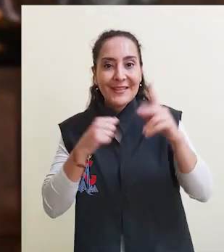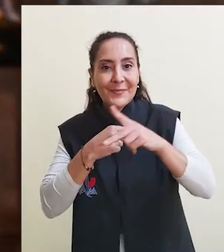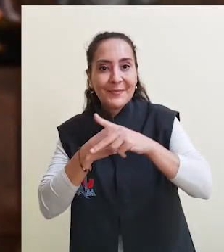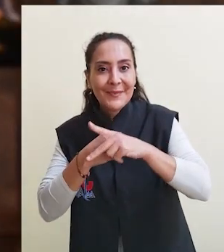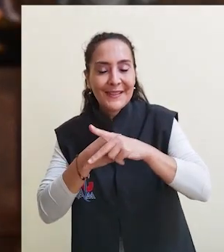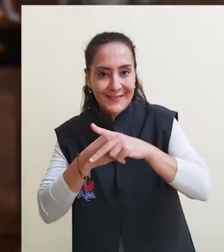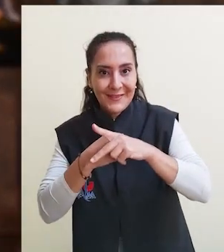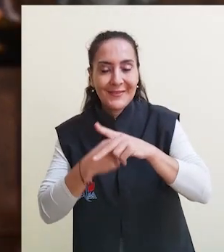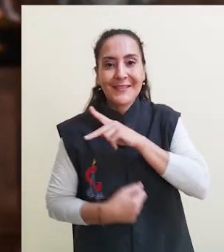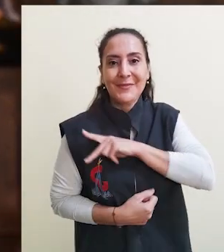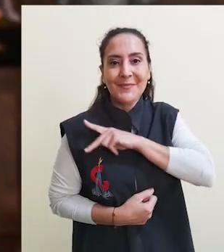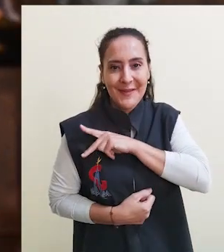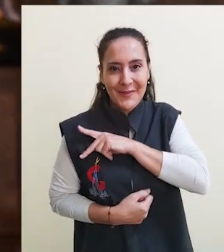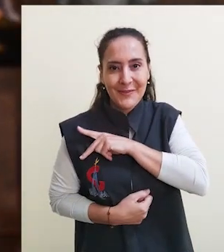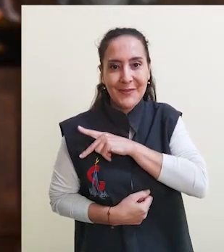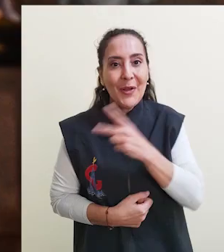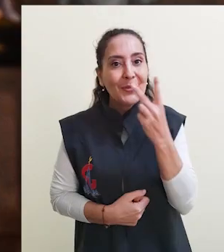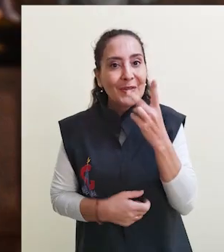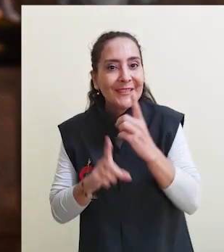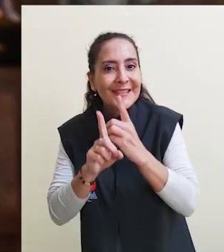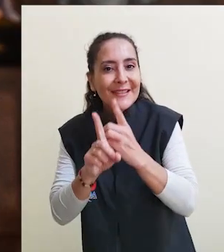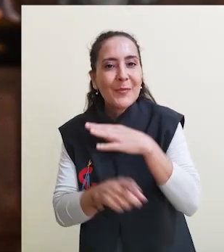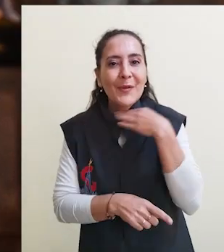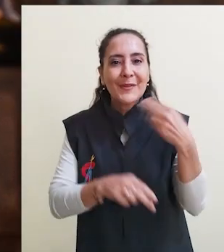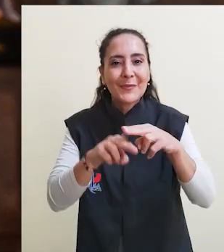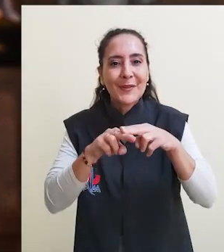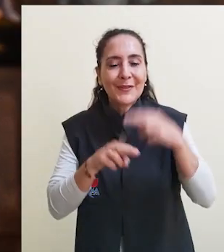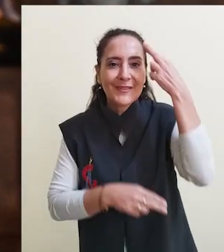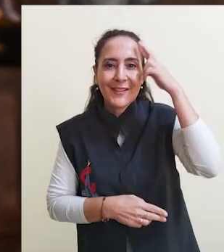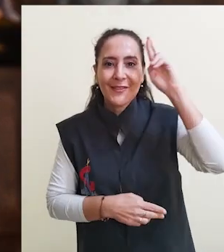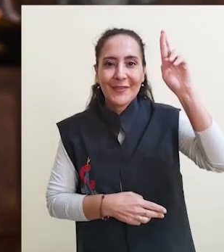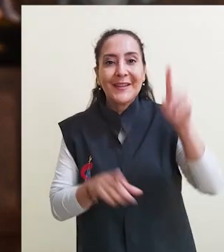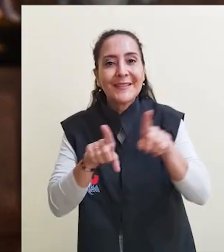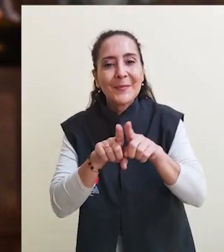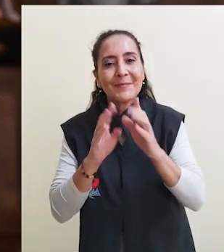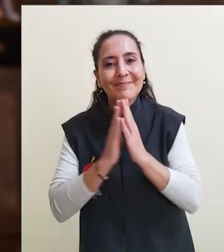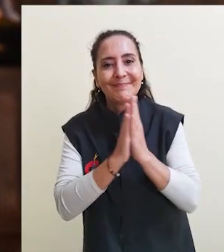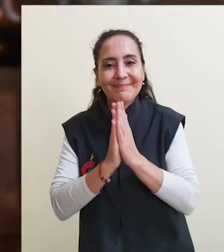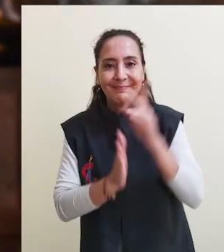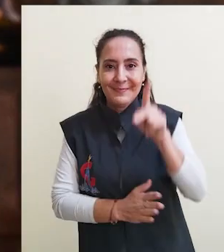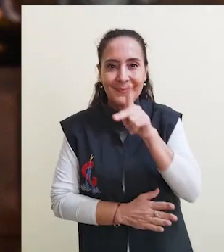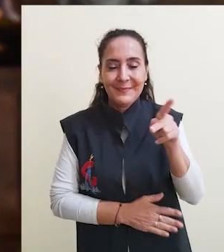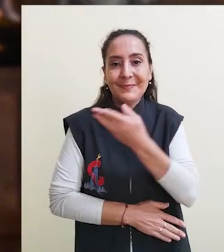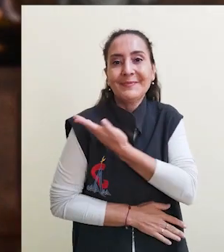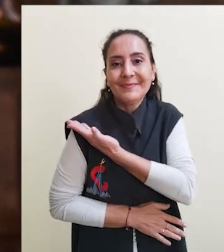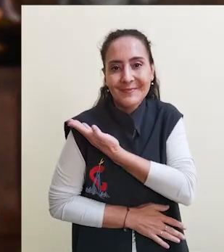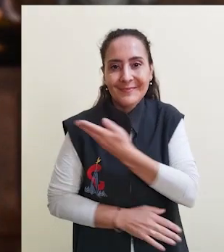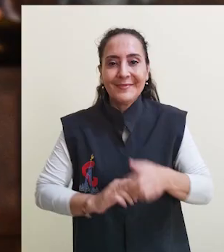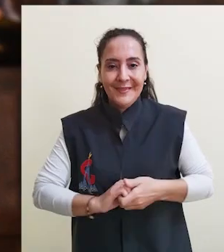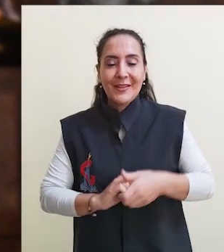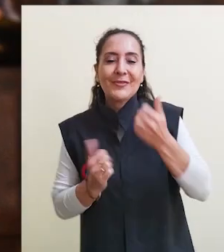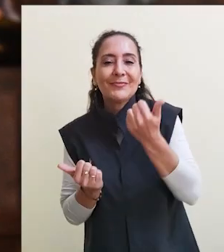Paulo, apóstolos, mártires do Senhor, e hoje é dia também de rezarmos, sobretudo pelo Santo Padre, o Papa